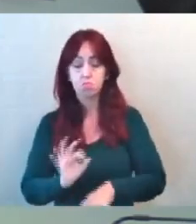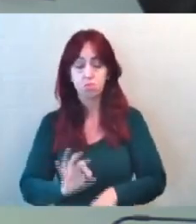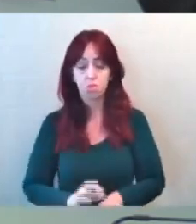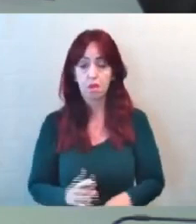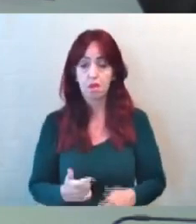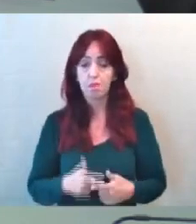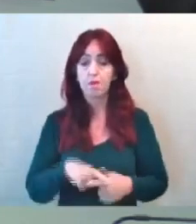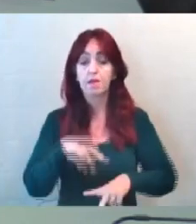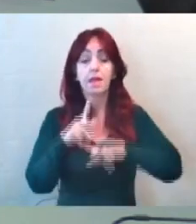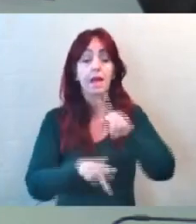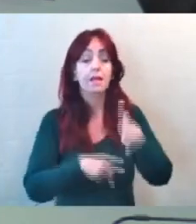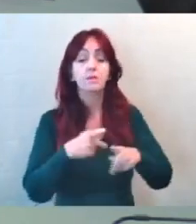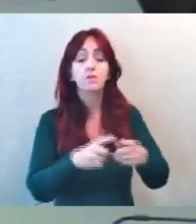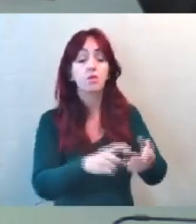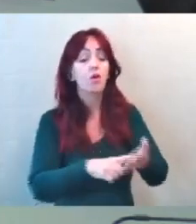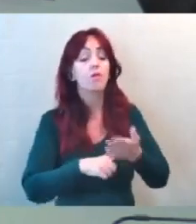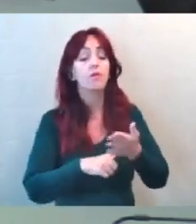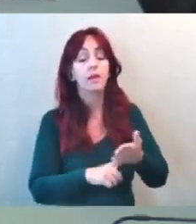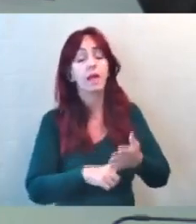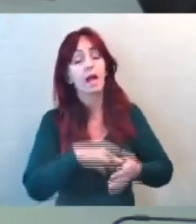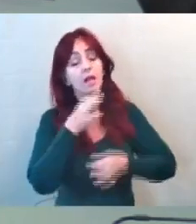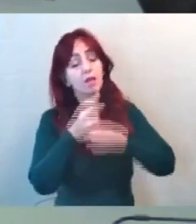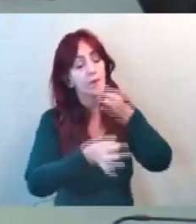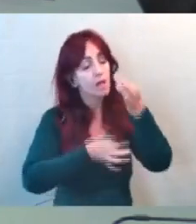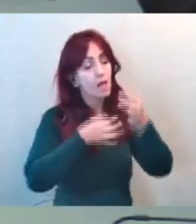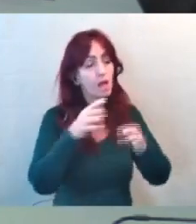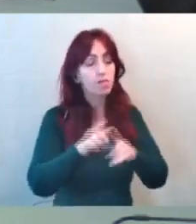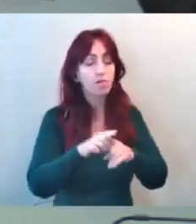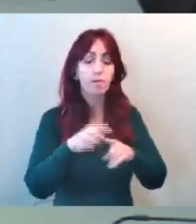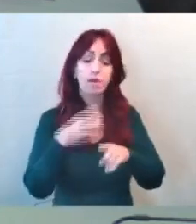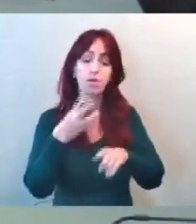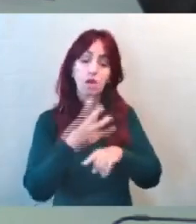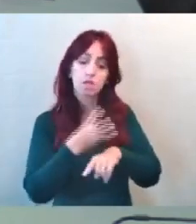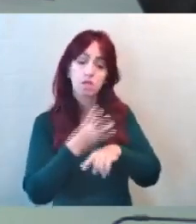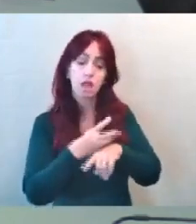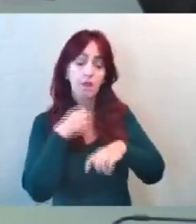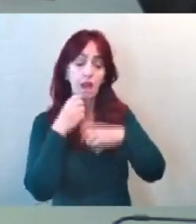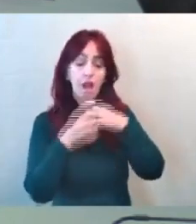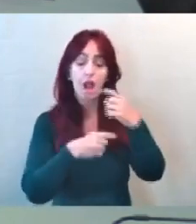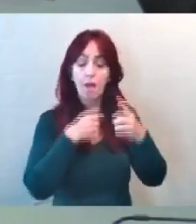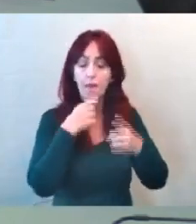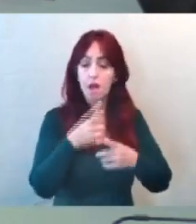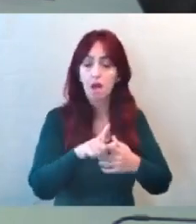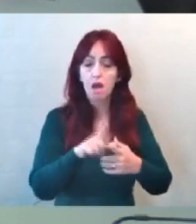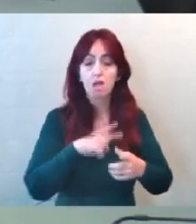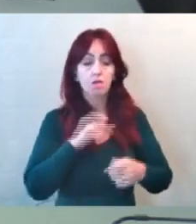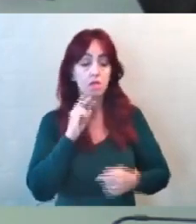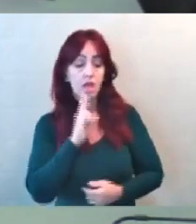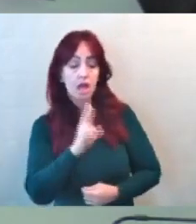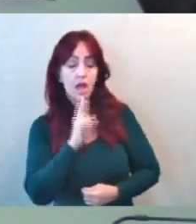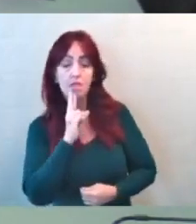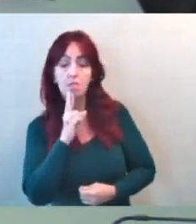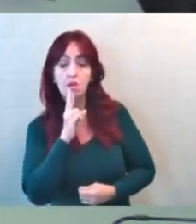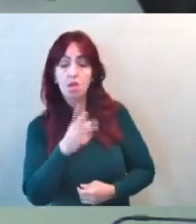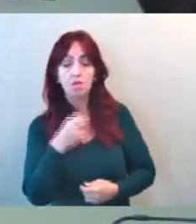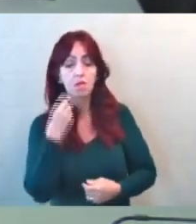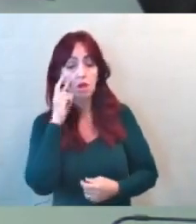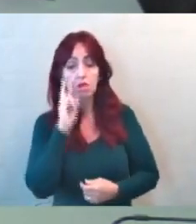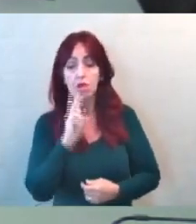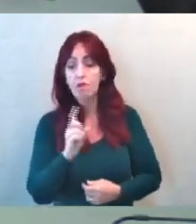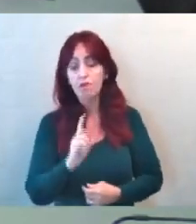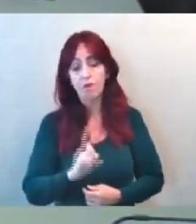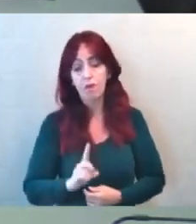se manifestar reclamando no WhatsApp recebem respostas padronizadas e a gente não vê